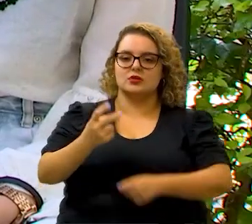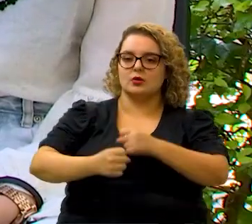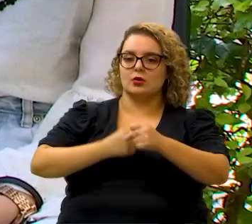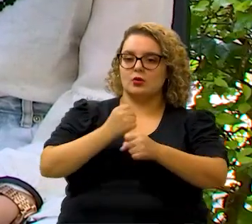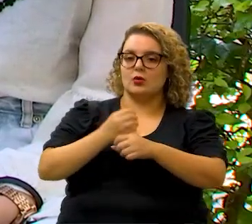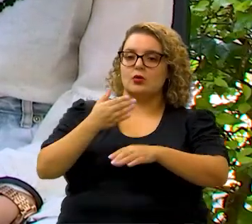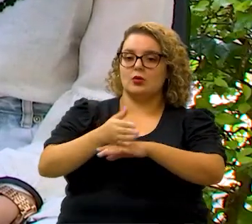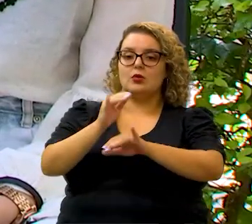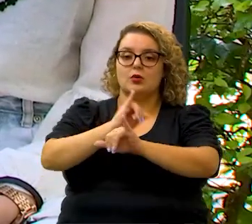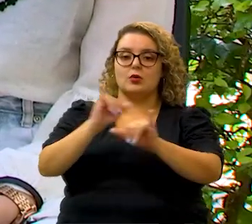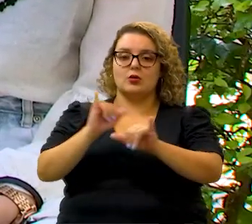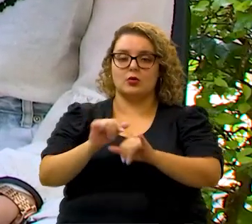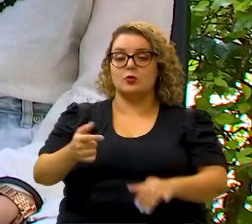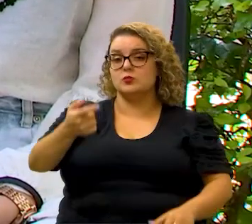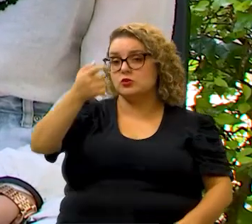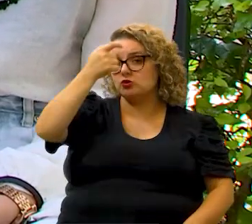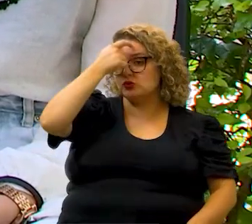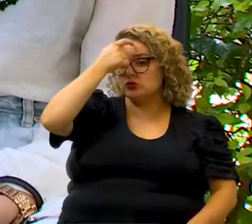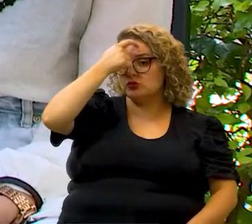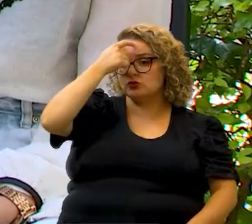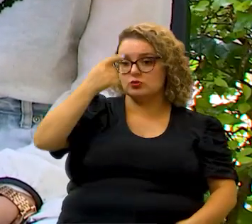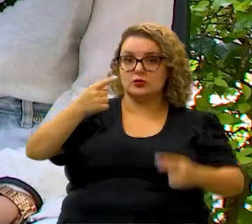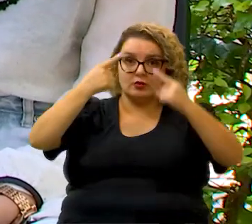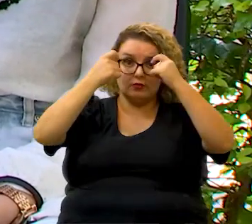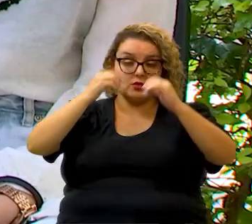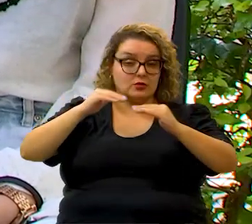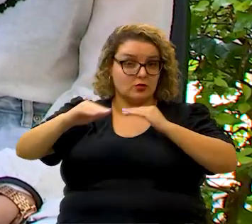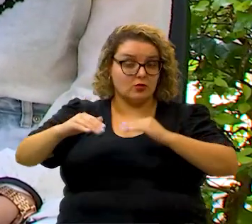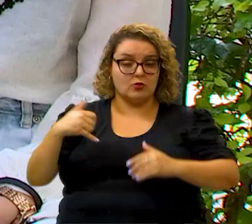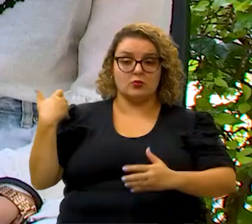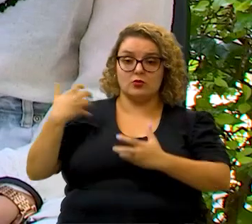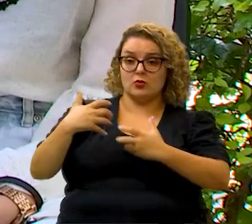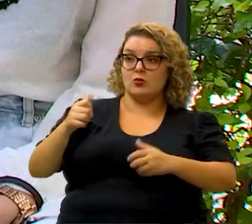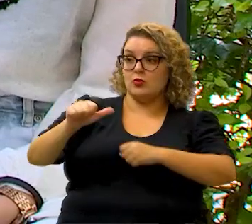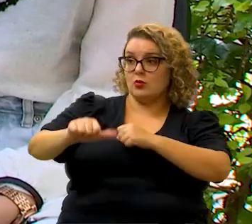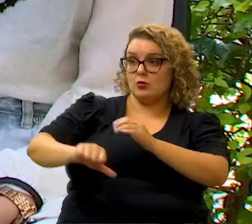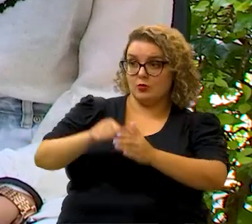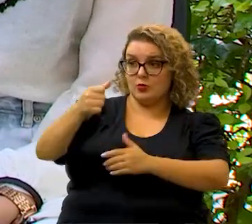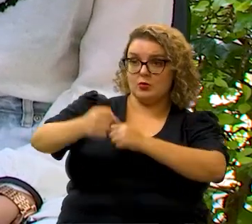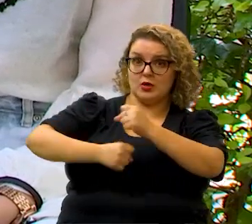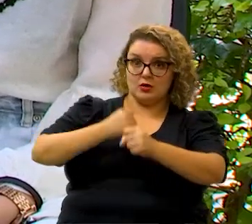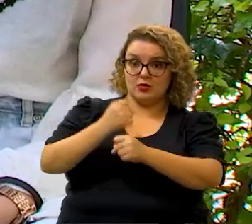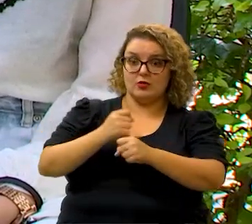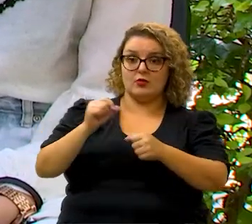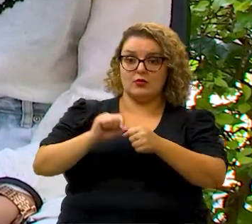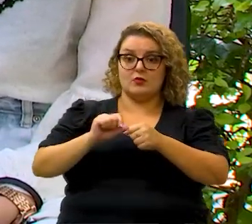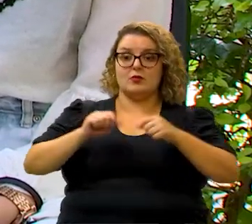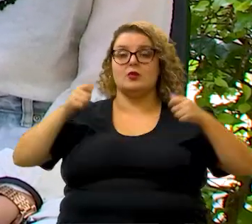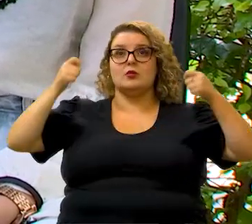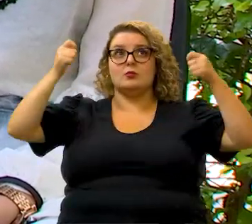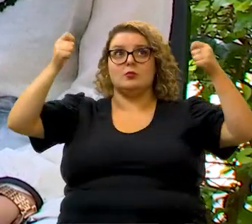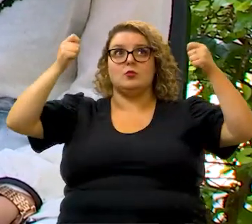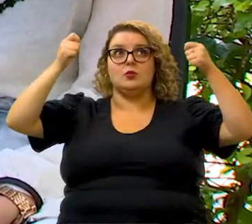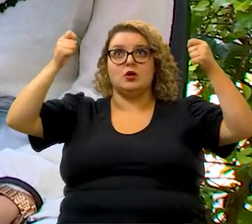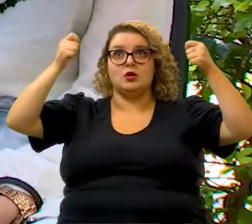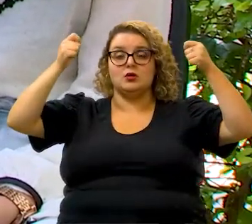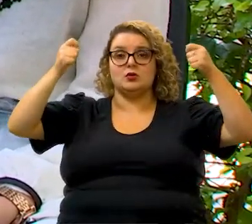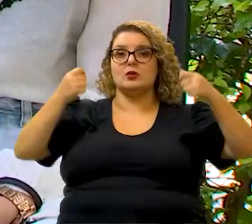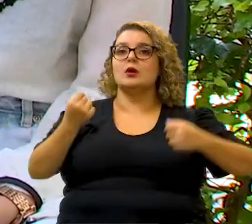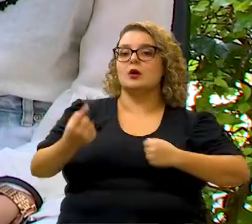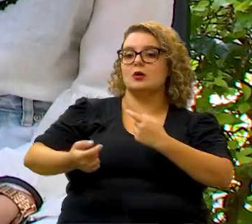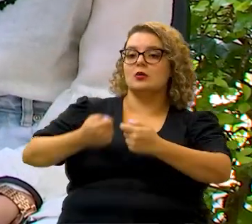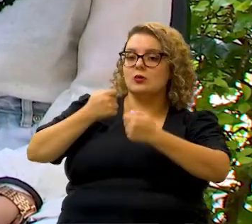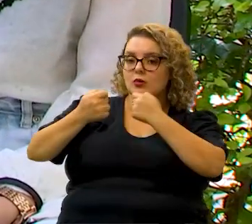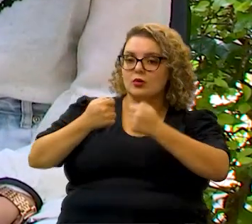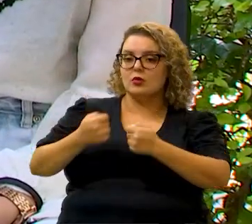já é o 2º ano que eles participam de uma campanha de conscientização da violência contra o idoso. No 1º ano eles fizeram cartazes,